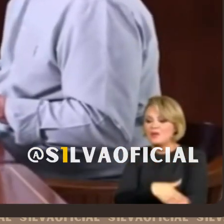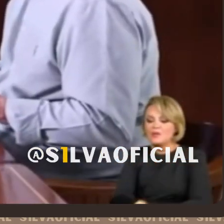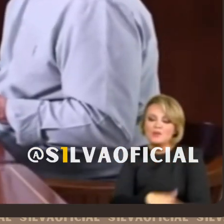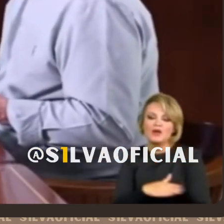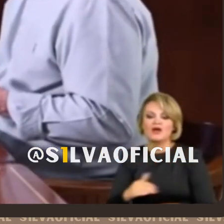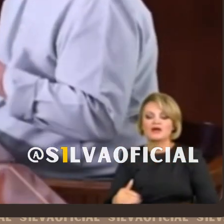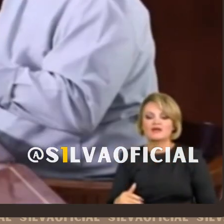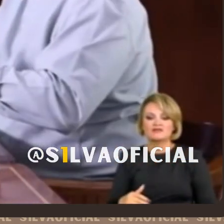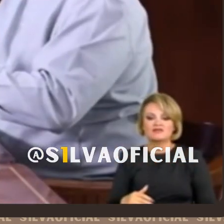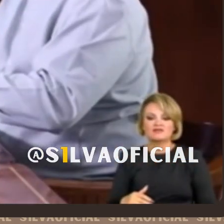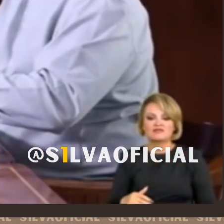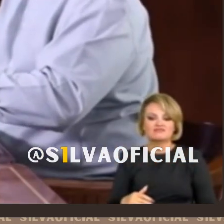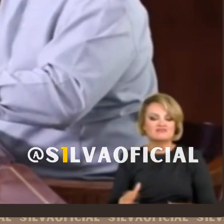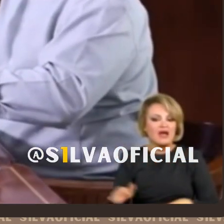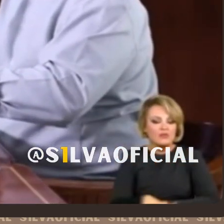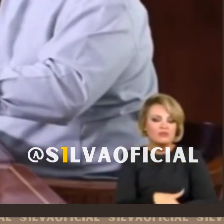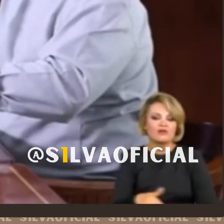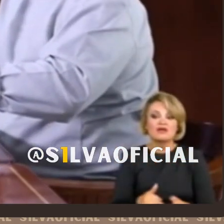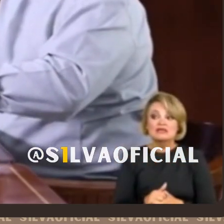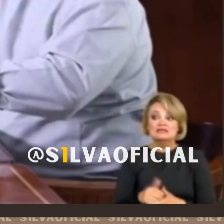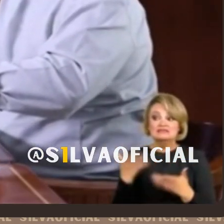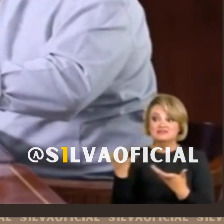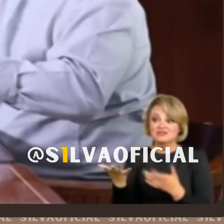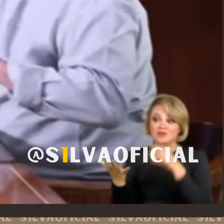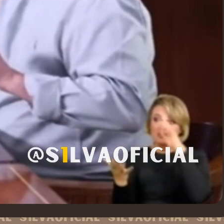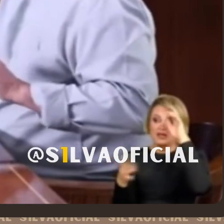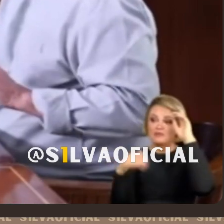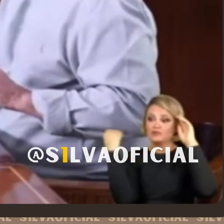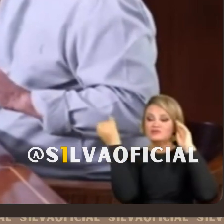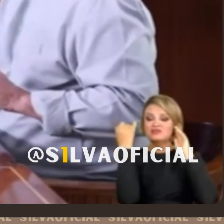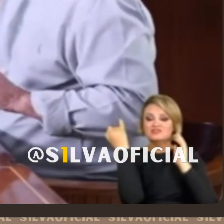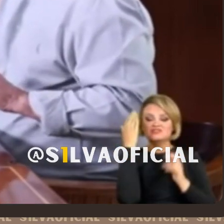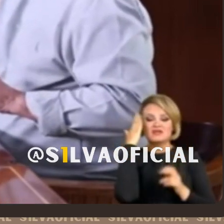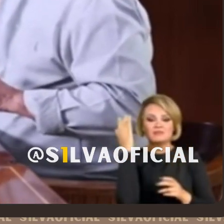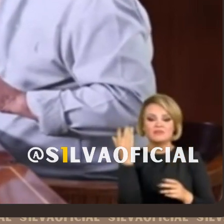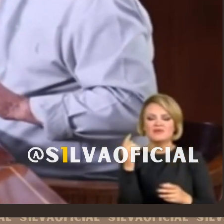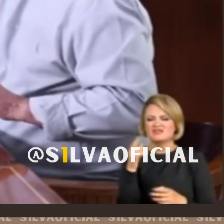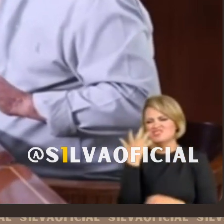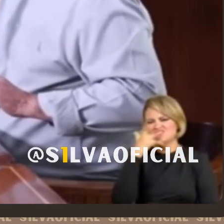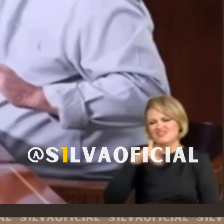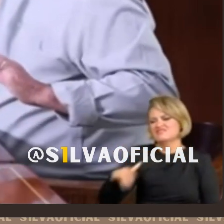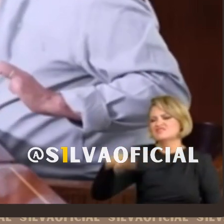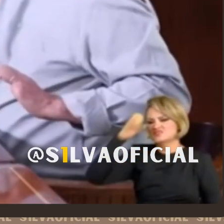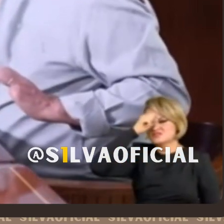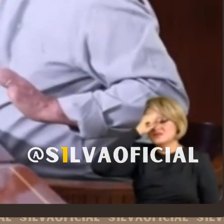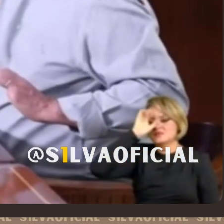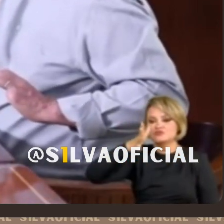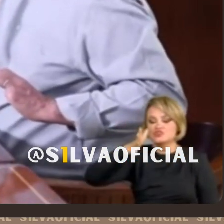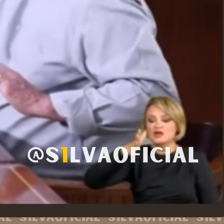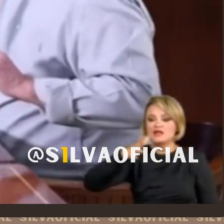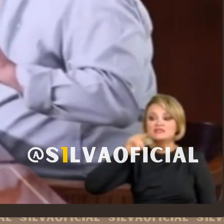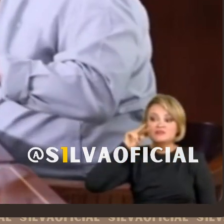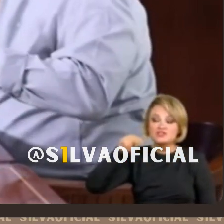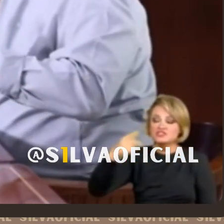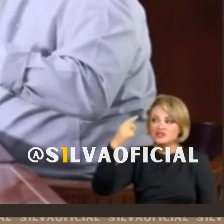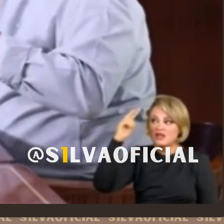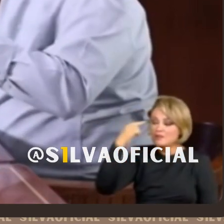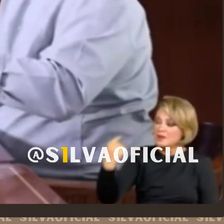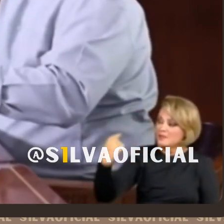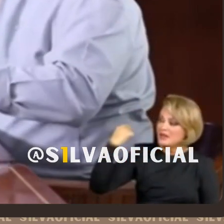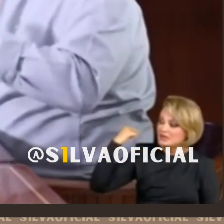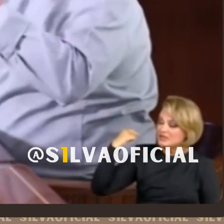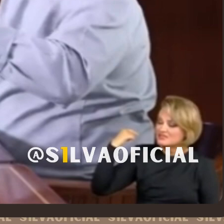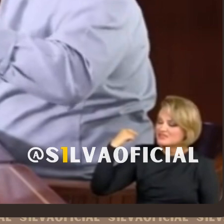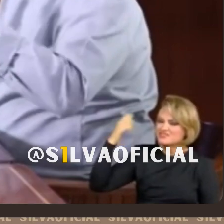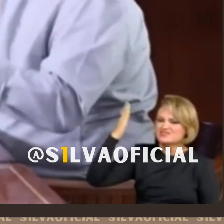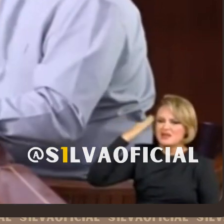saber. A gente aprende desde criança, né? Sempre que a gente olhar para trás, a gente vai ver gente pior do que a gente. E quando a gente olha